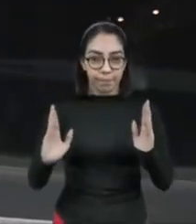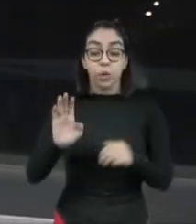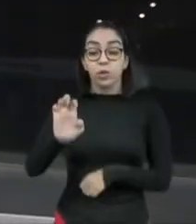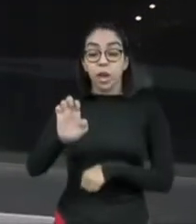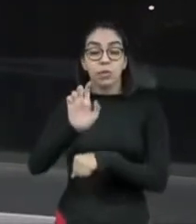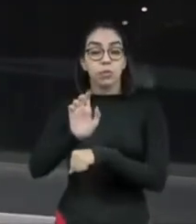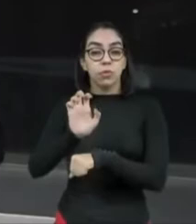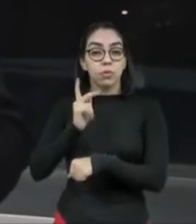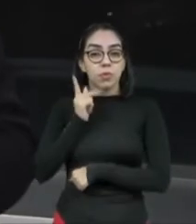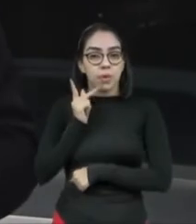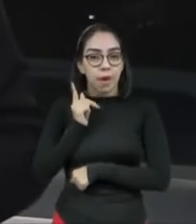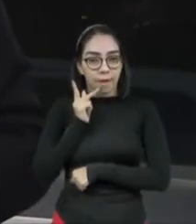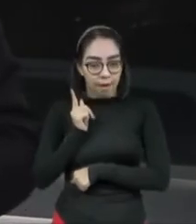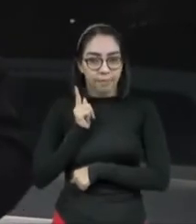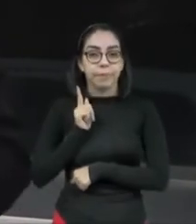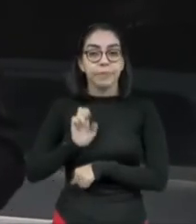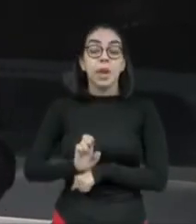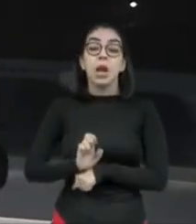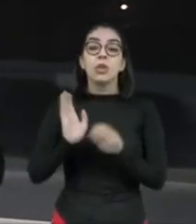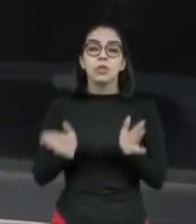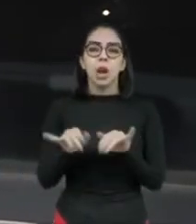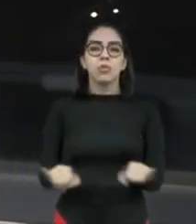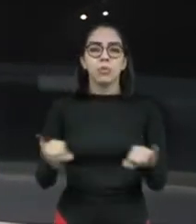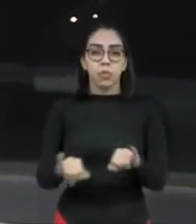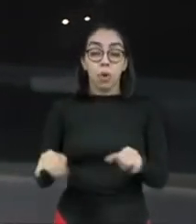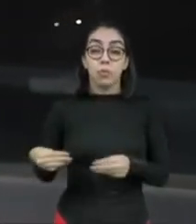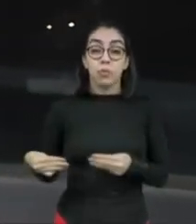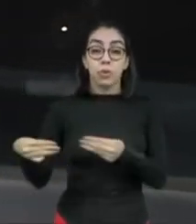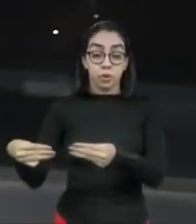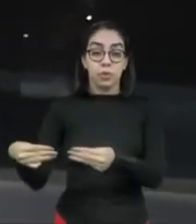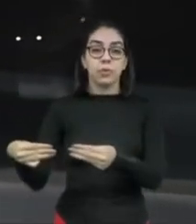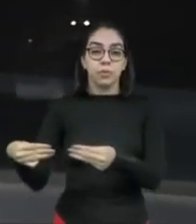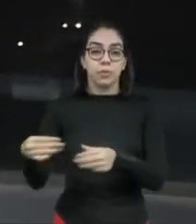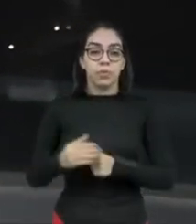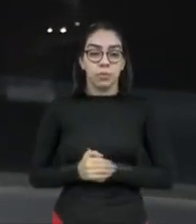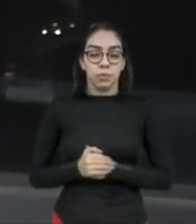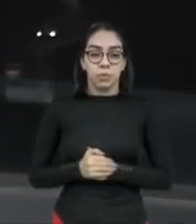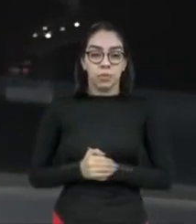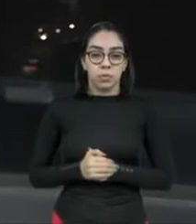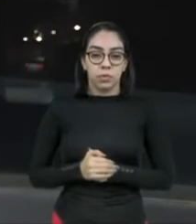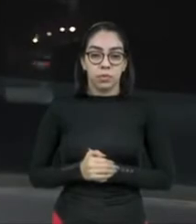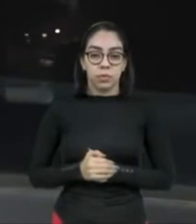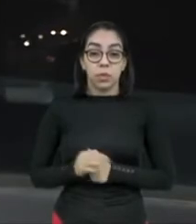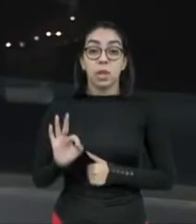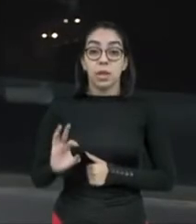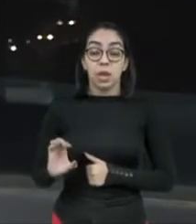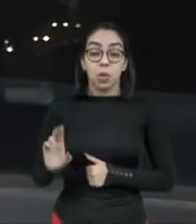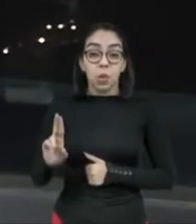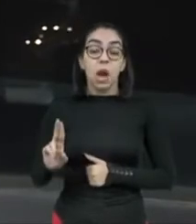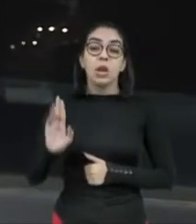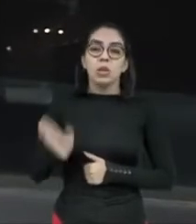O resultado da operação foi divulgada pelo ministro do Tribunal Superior do Trabalho. A fiscalização leva